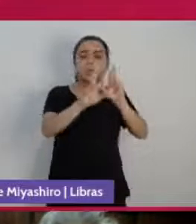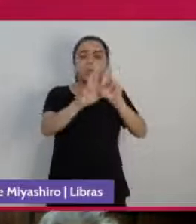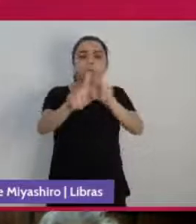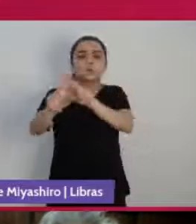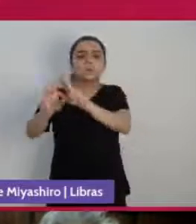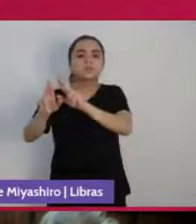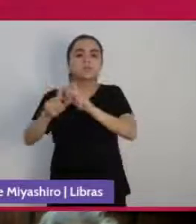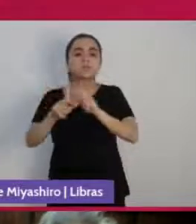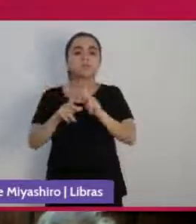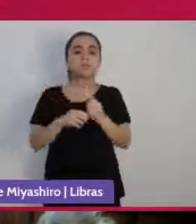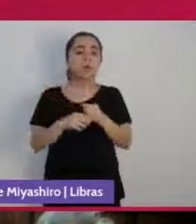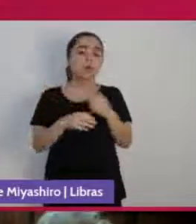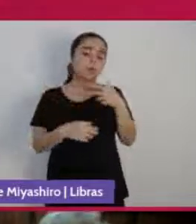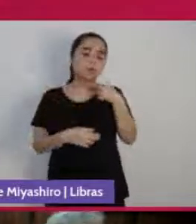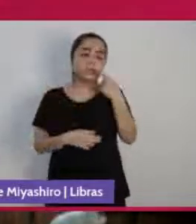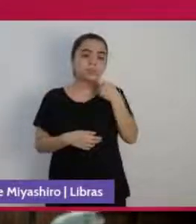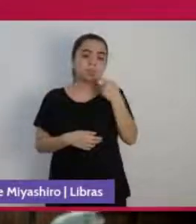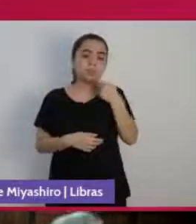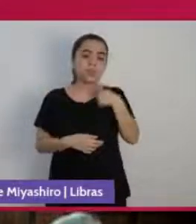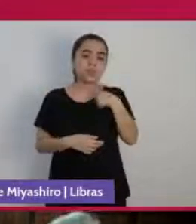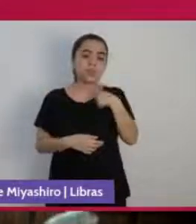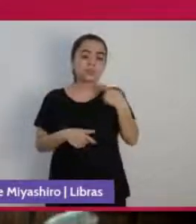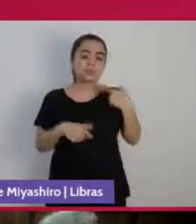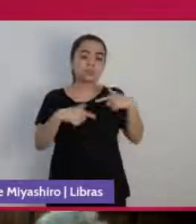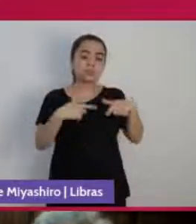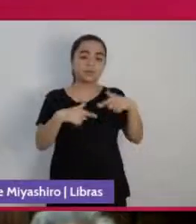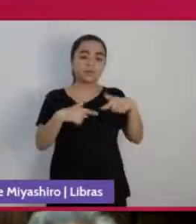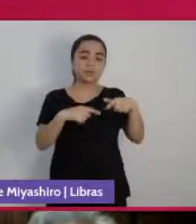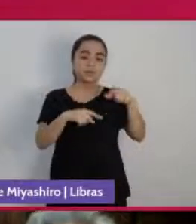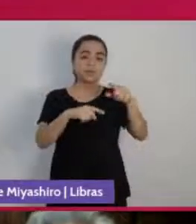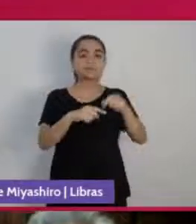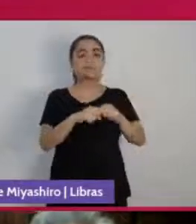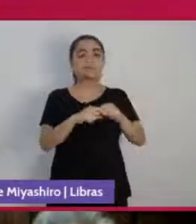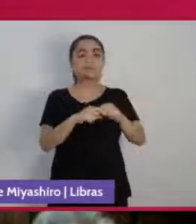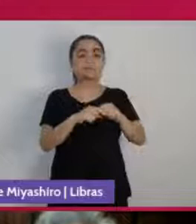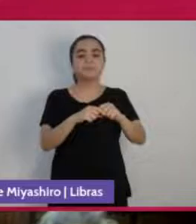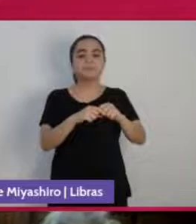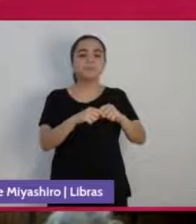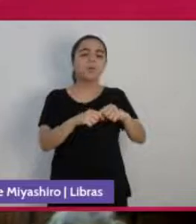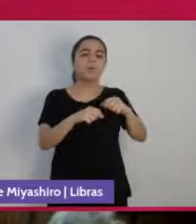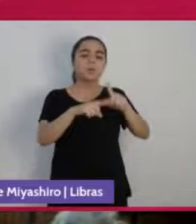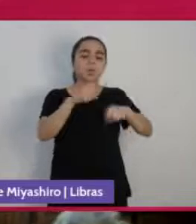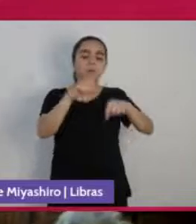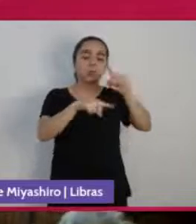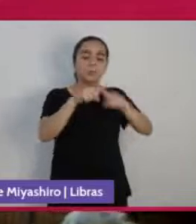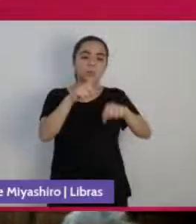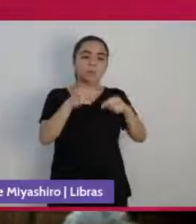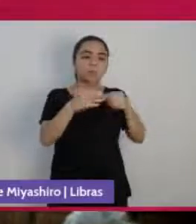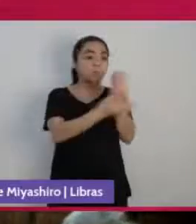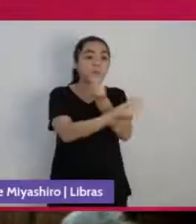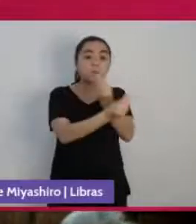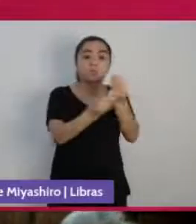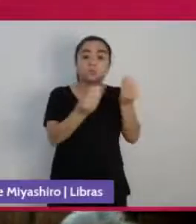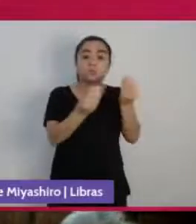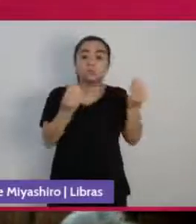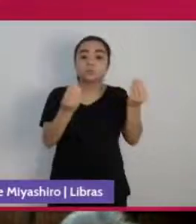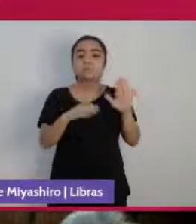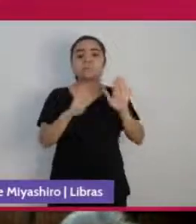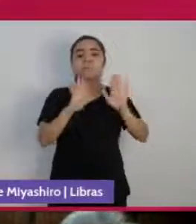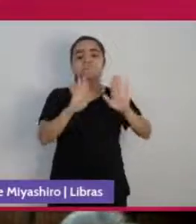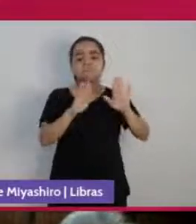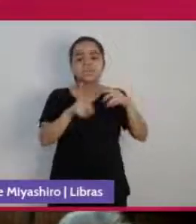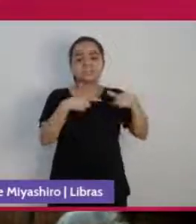com equipamento DR, que tem um monte de recursos, e trabalhar com ele como se fosse um